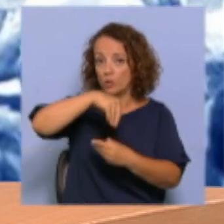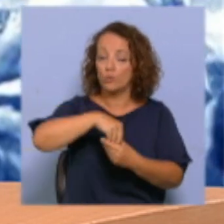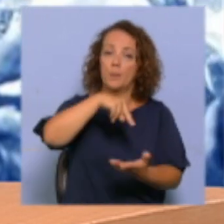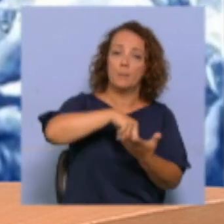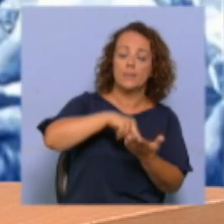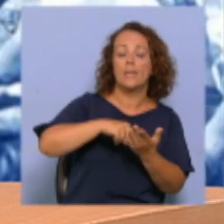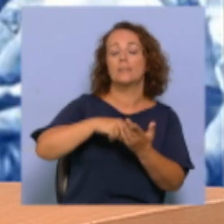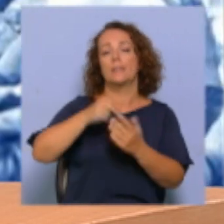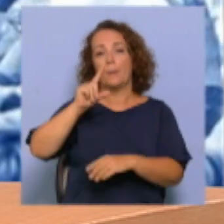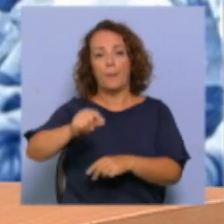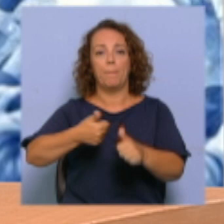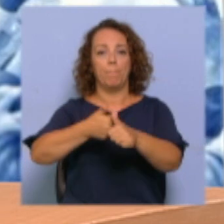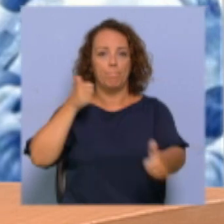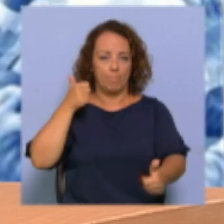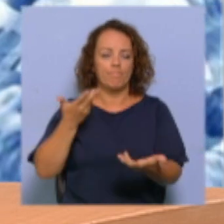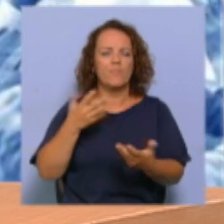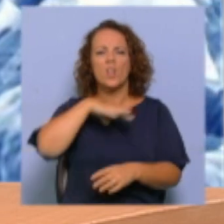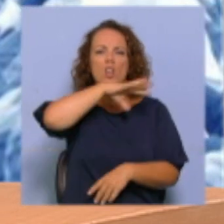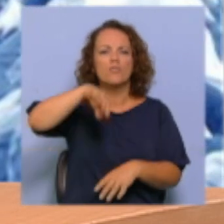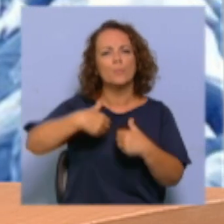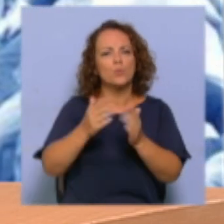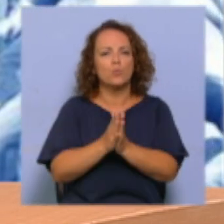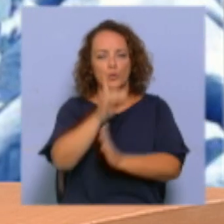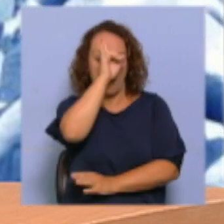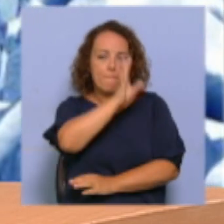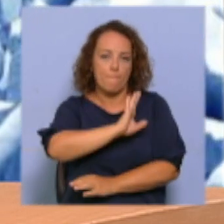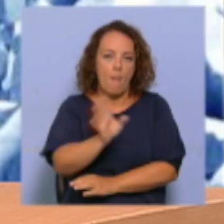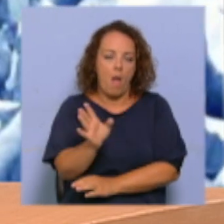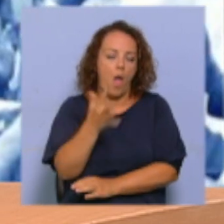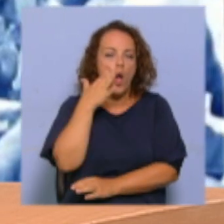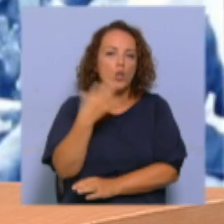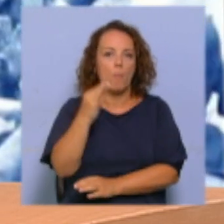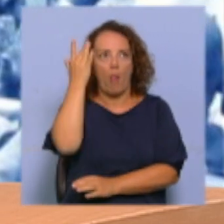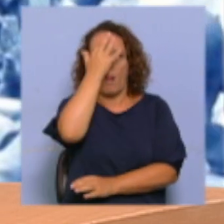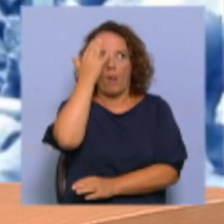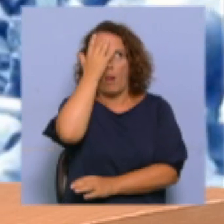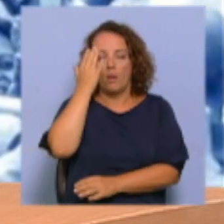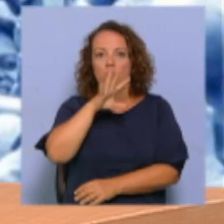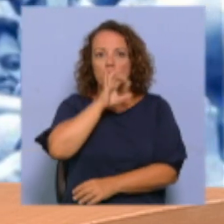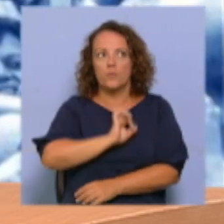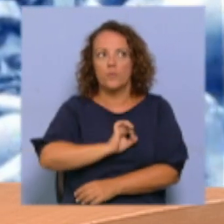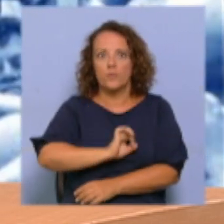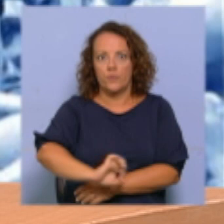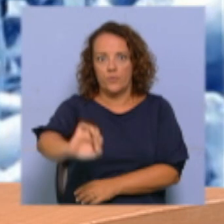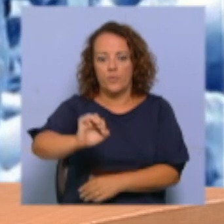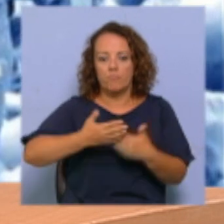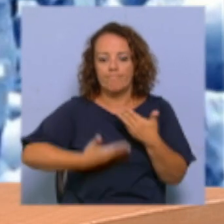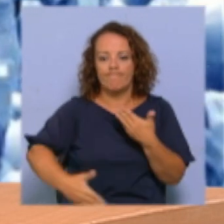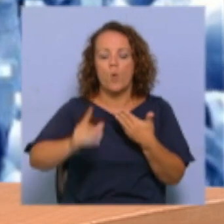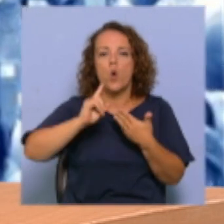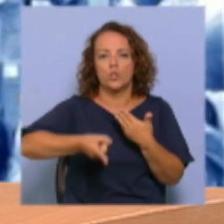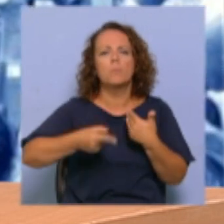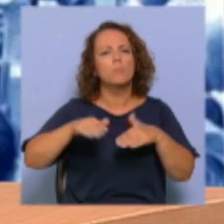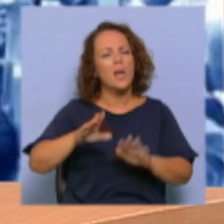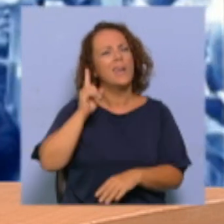estão naturalmente, enfim, expectantes em relação aos seus filhos, mas eu acho que é importante que se volte à